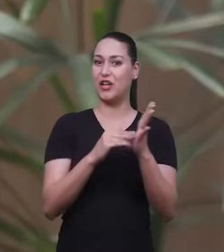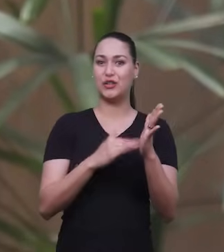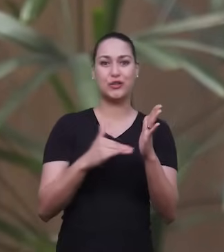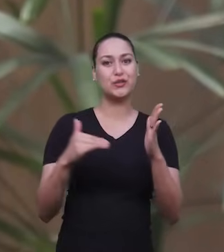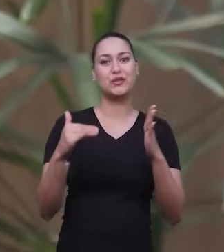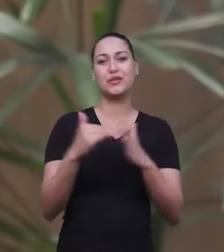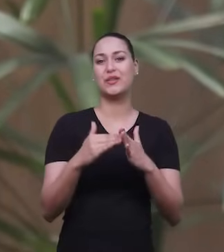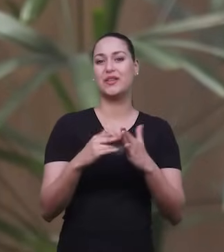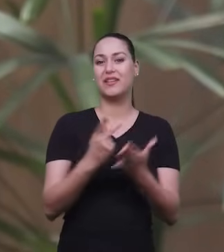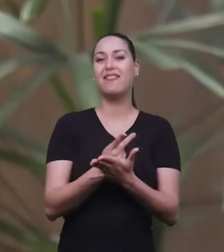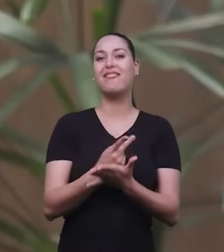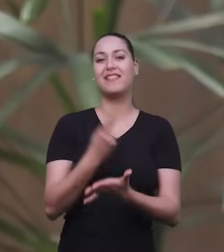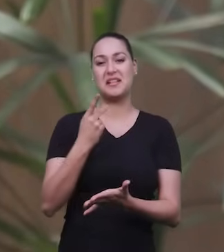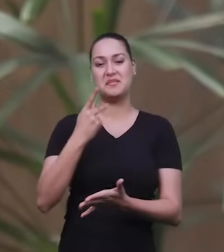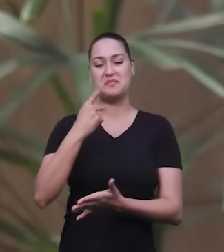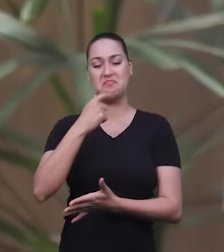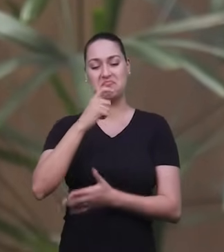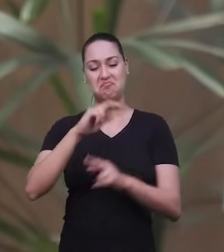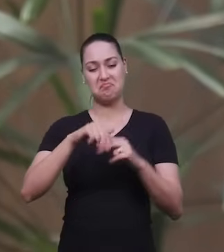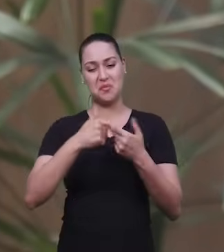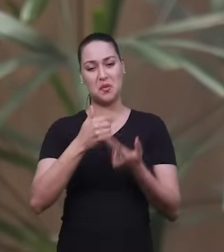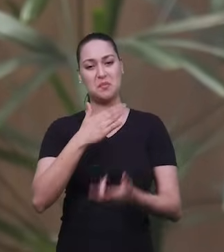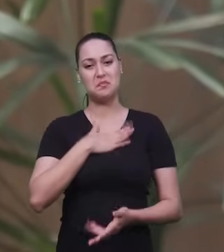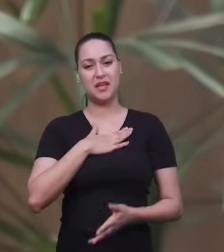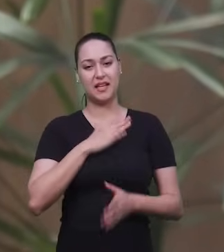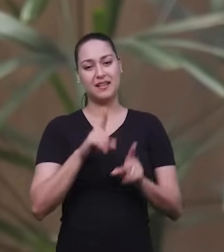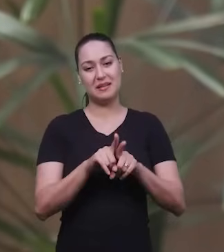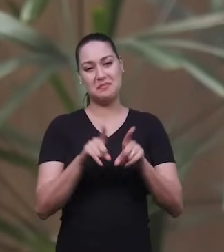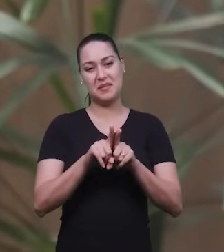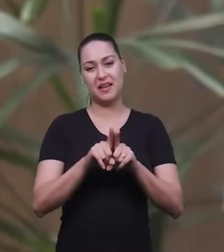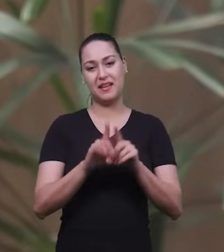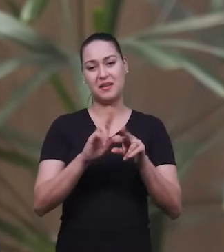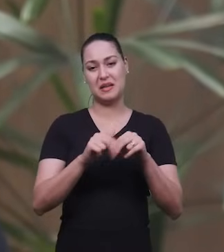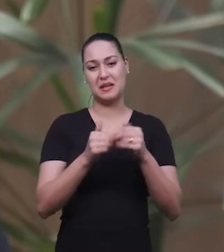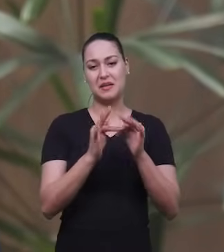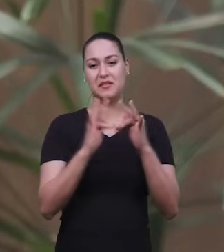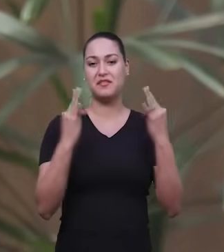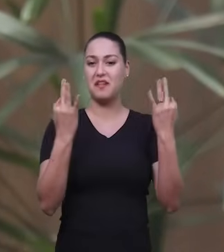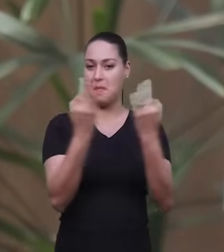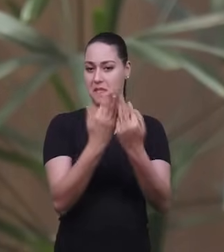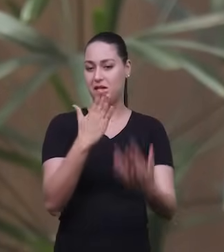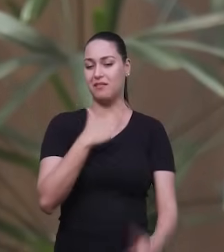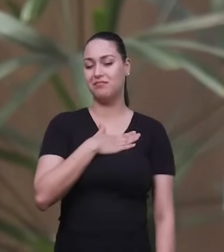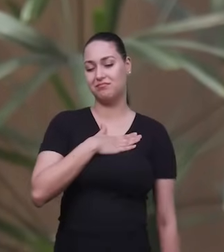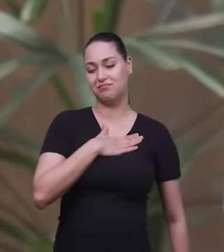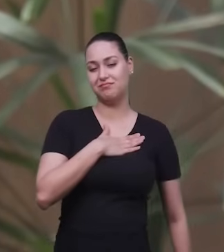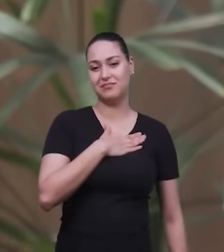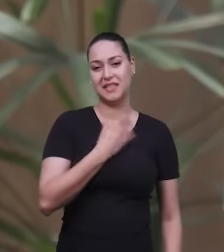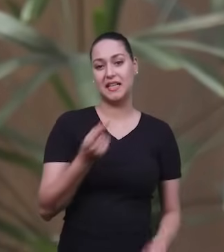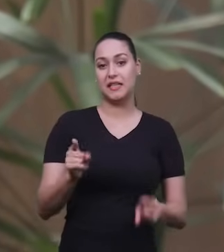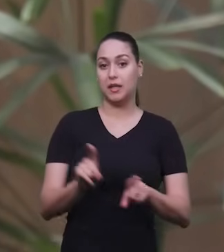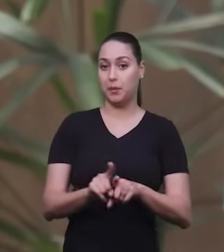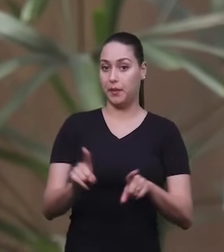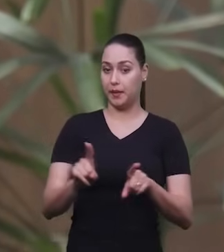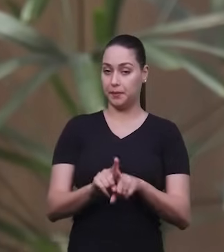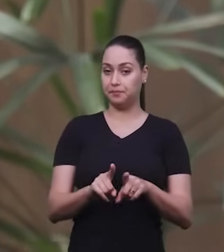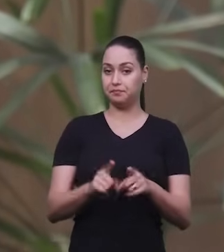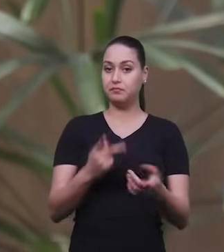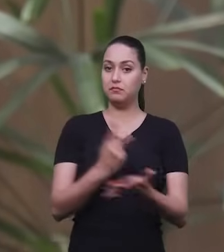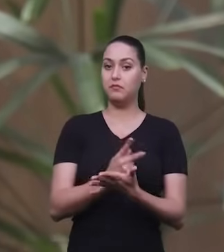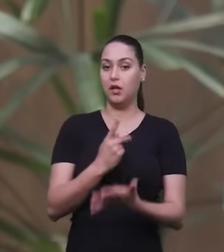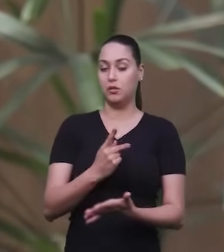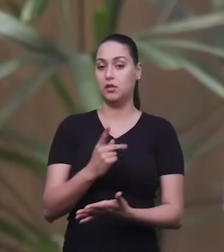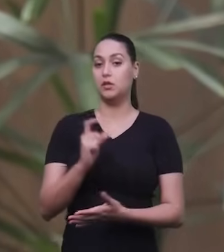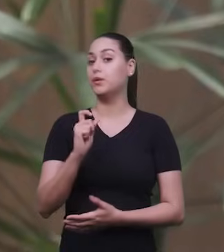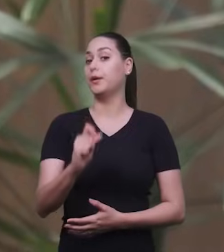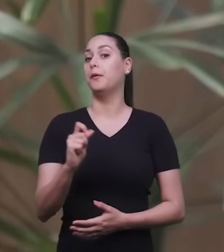vocês têm feito por mim aí, pela minha família. Como também uma pessoa que veio